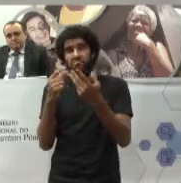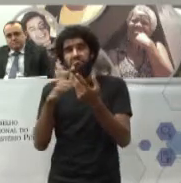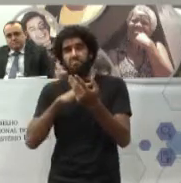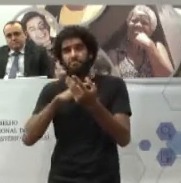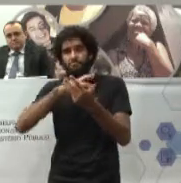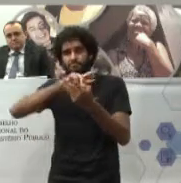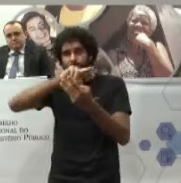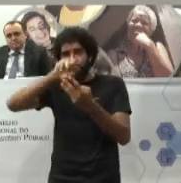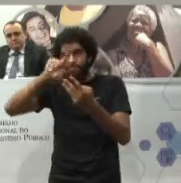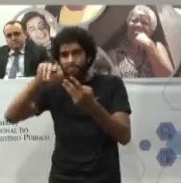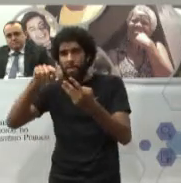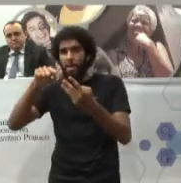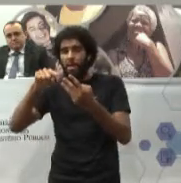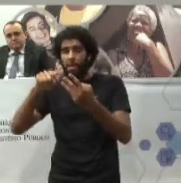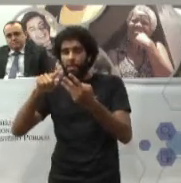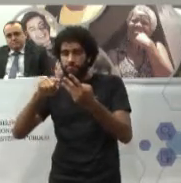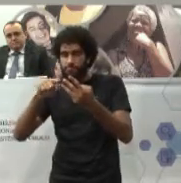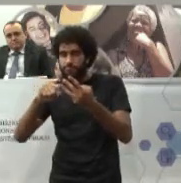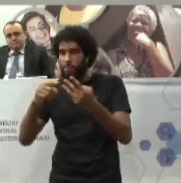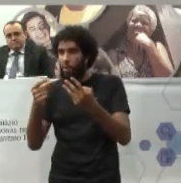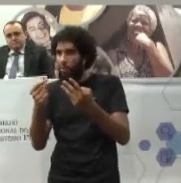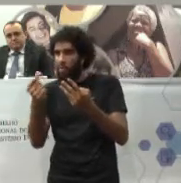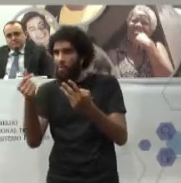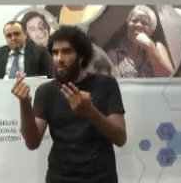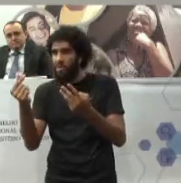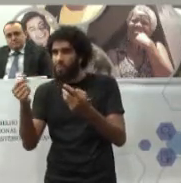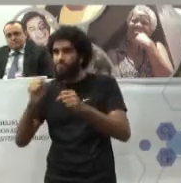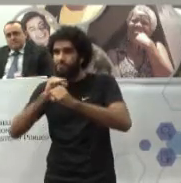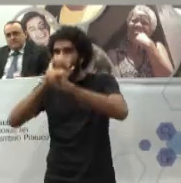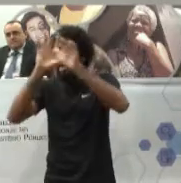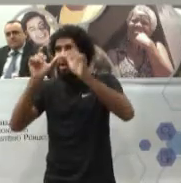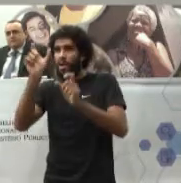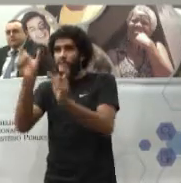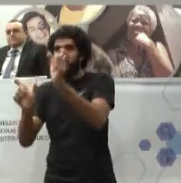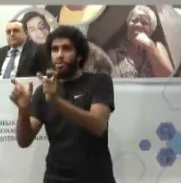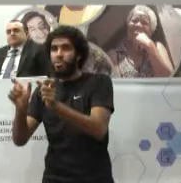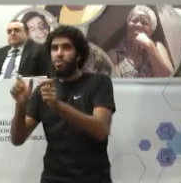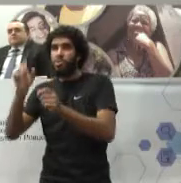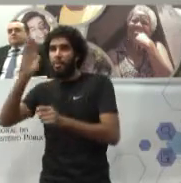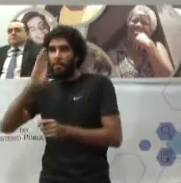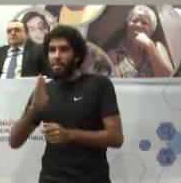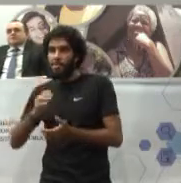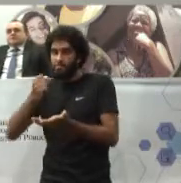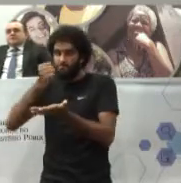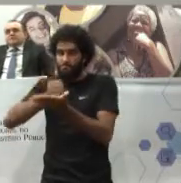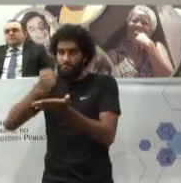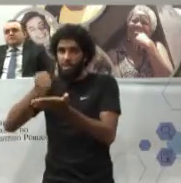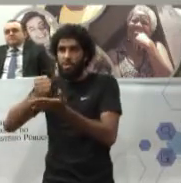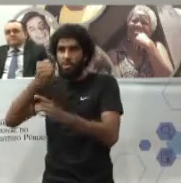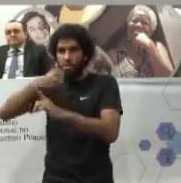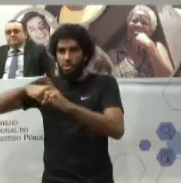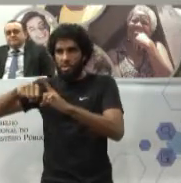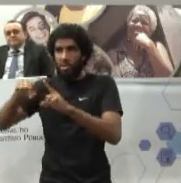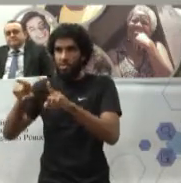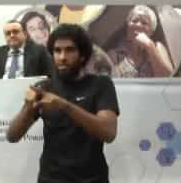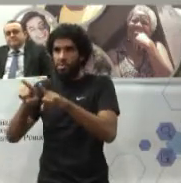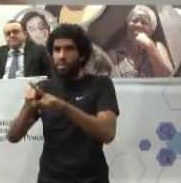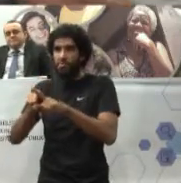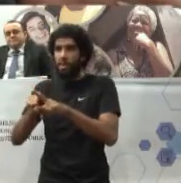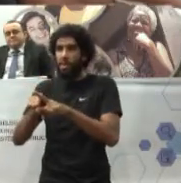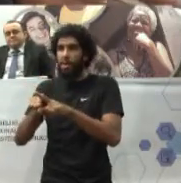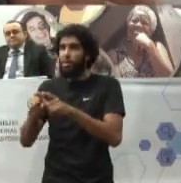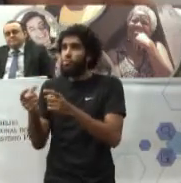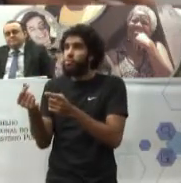condições de deixar mais claro as opções que o povo brasileiro tem de contratação social de alocação da nossa riqueza